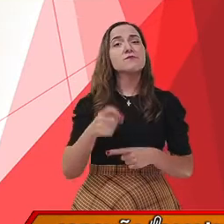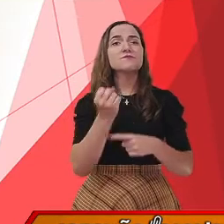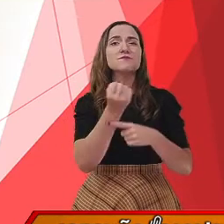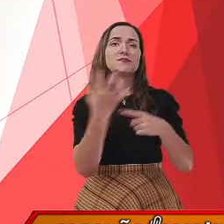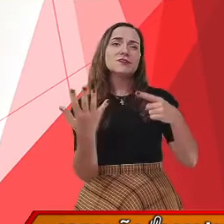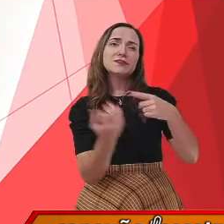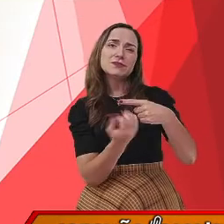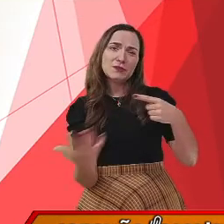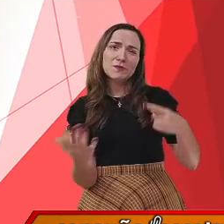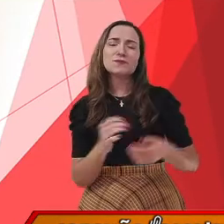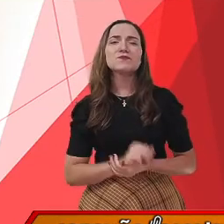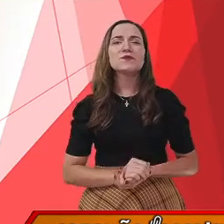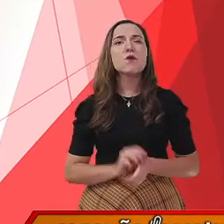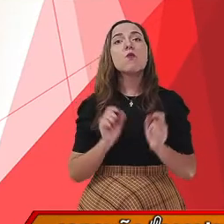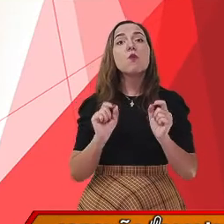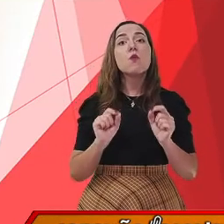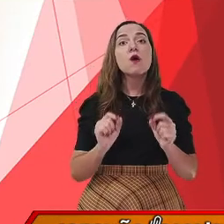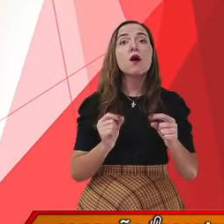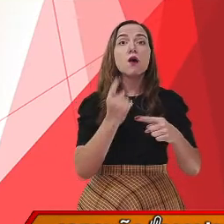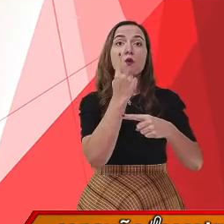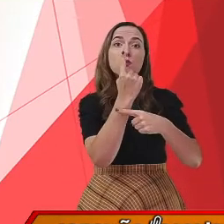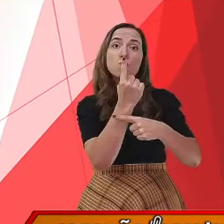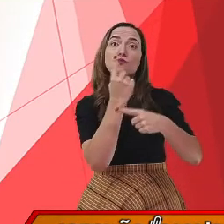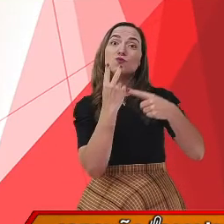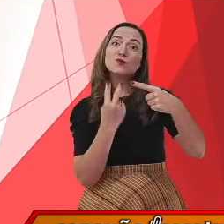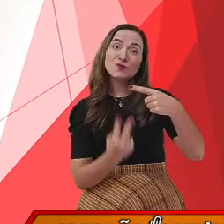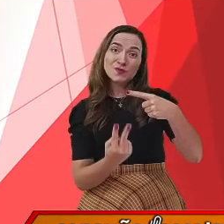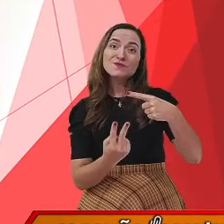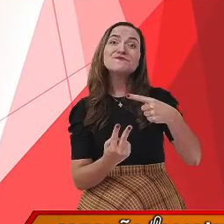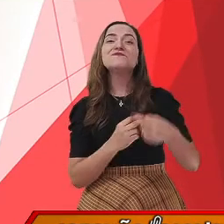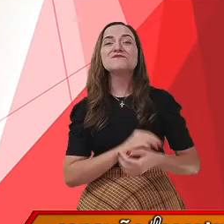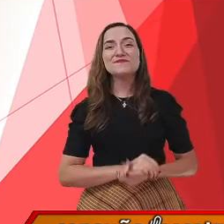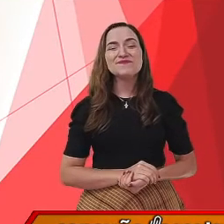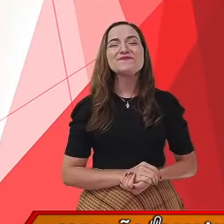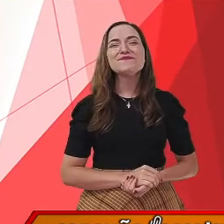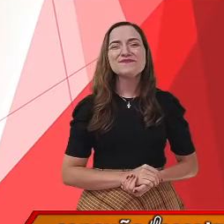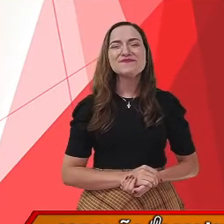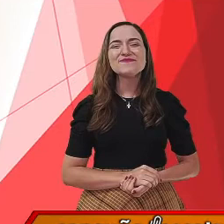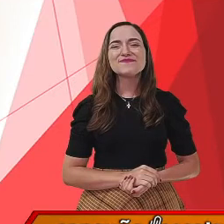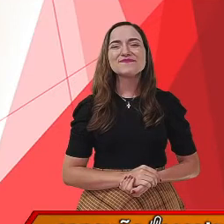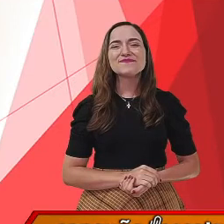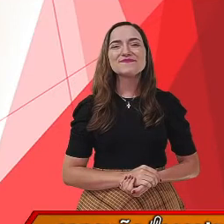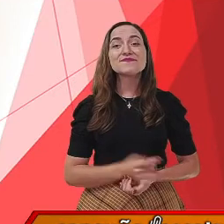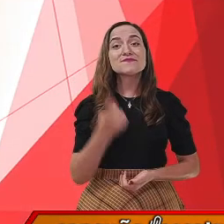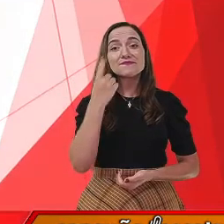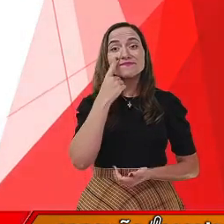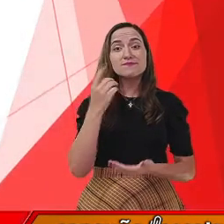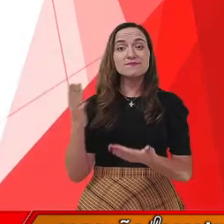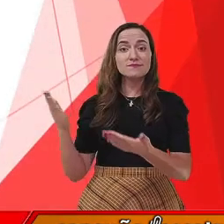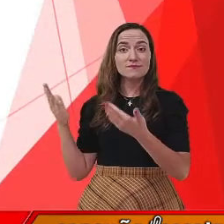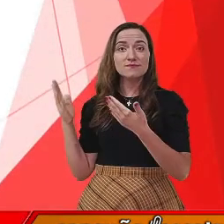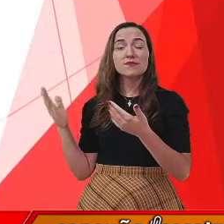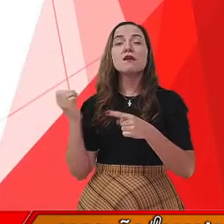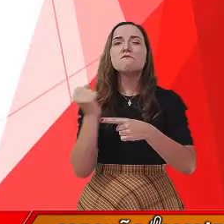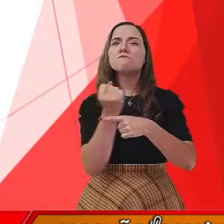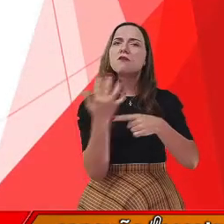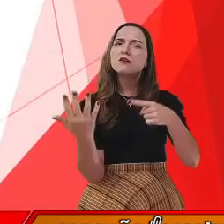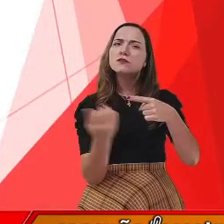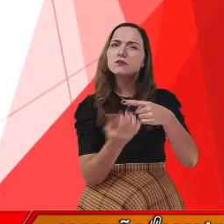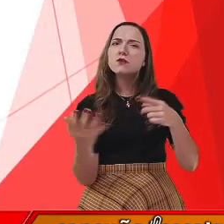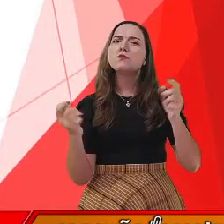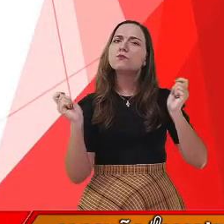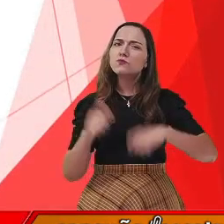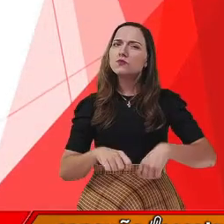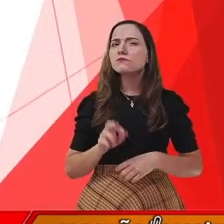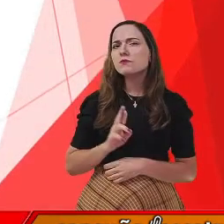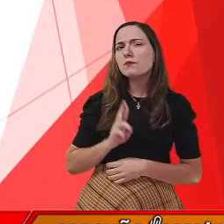ou seja, um pedaço de 2. A fração é uma forma de